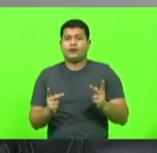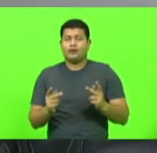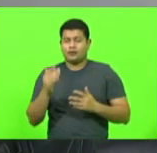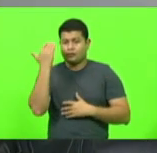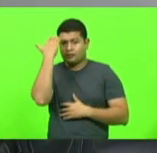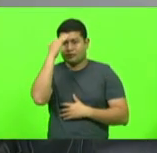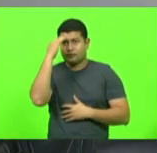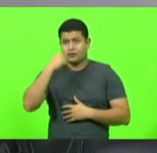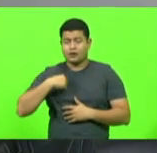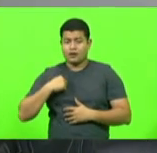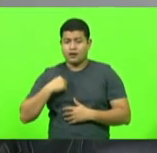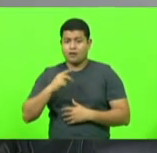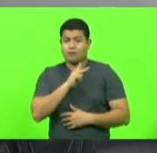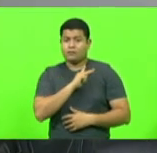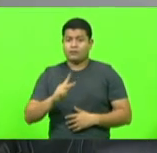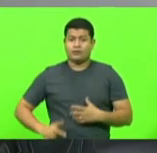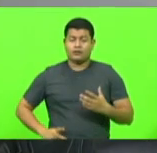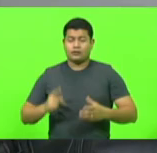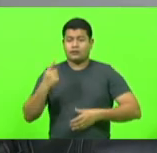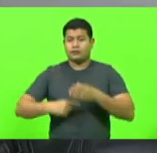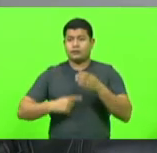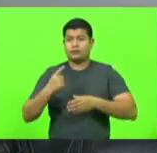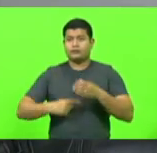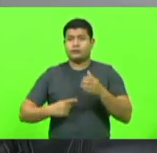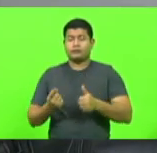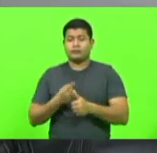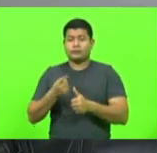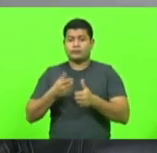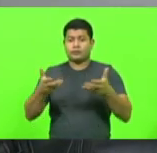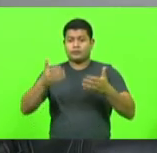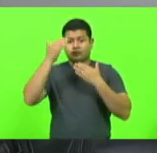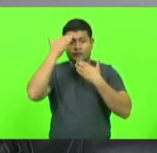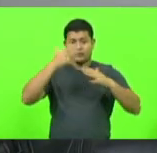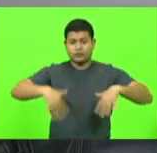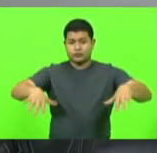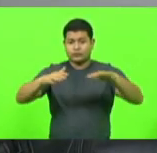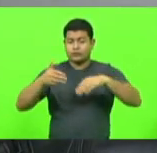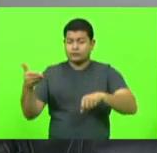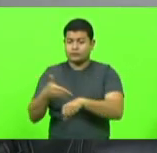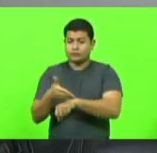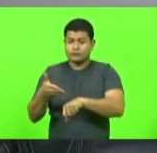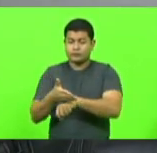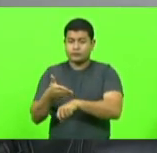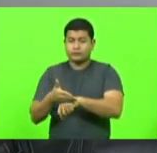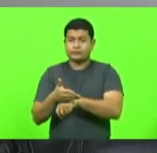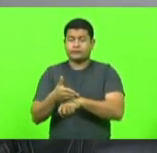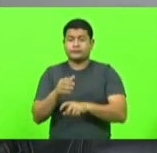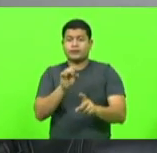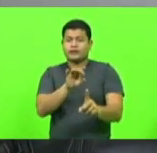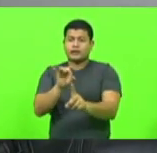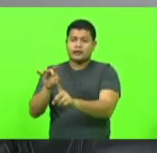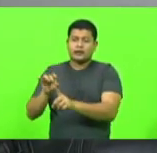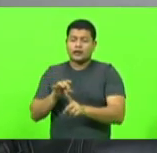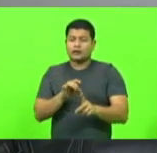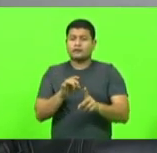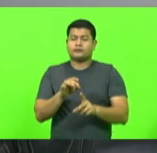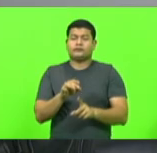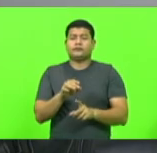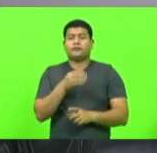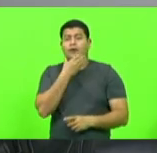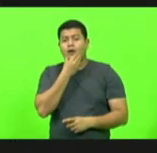como presidente da comissão, eu primeiro quero agradecer a participação de cada um das senhoras, dos senhores. Eu acho